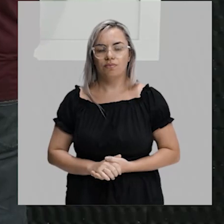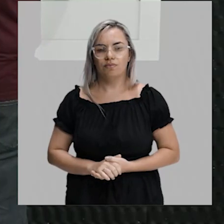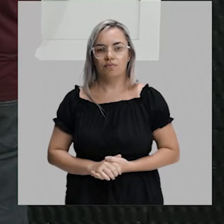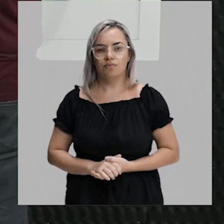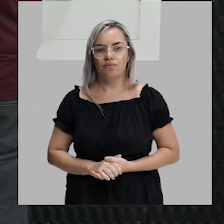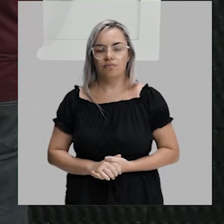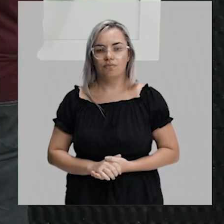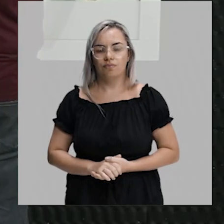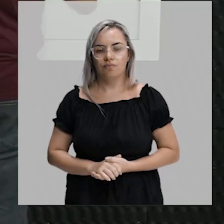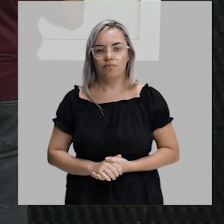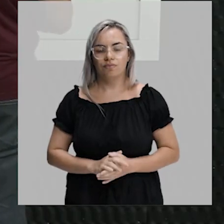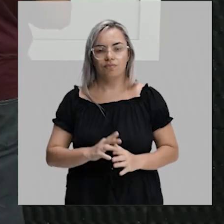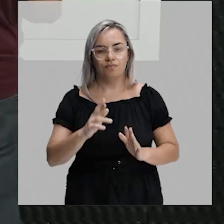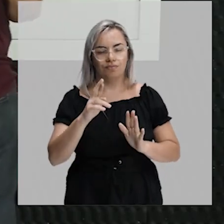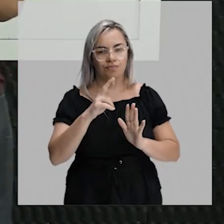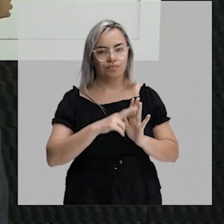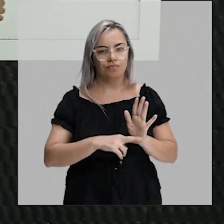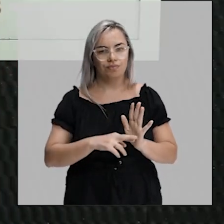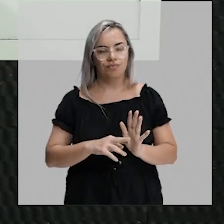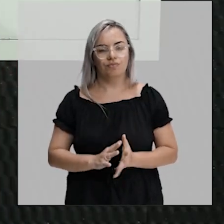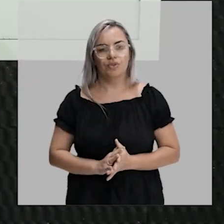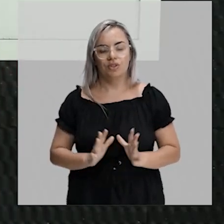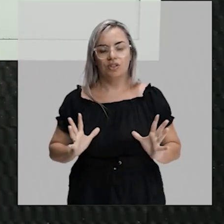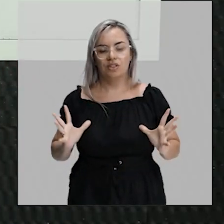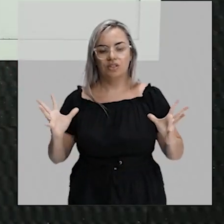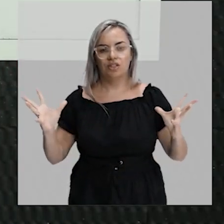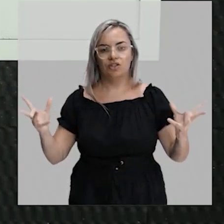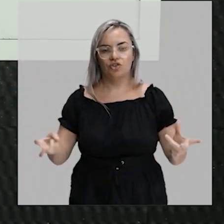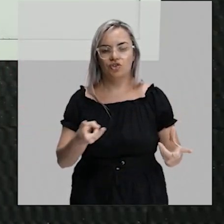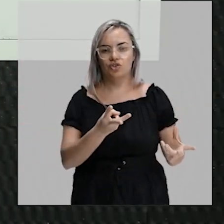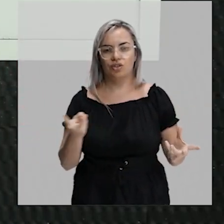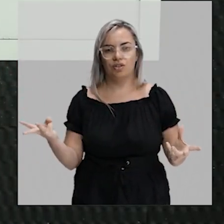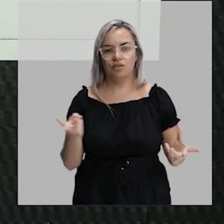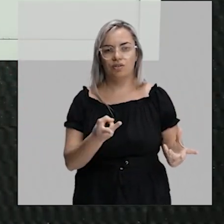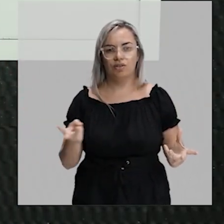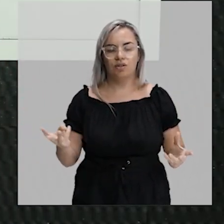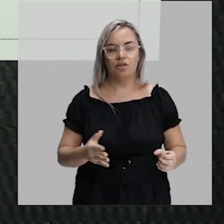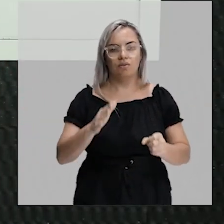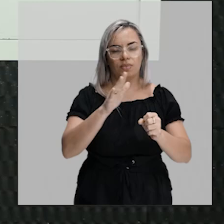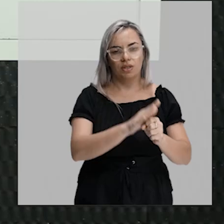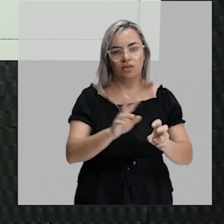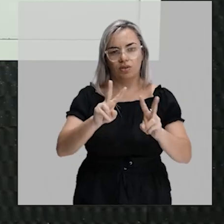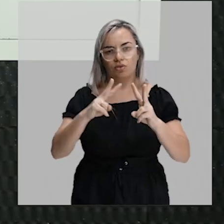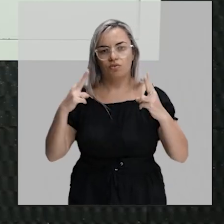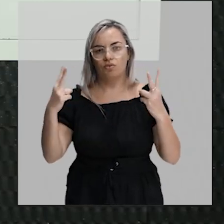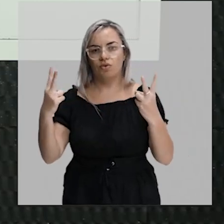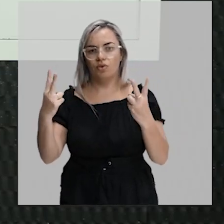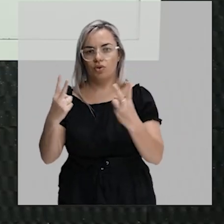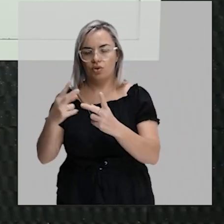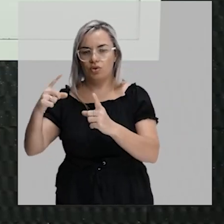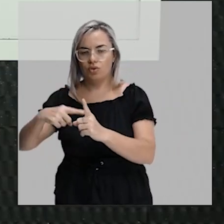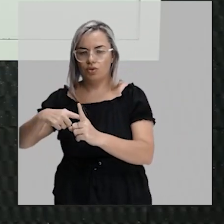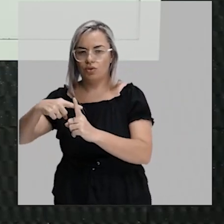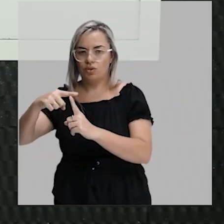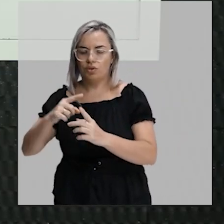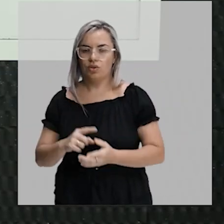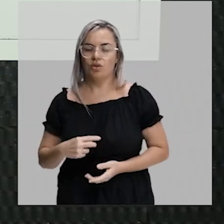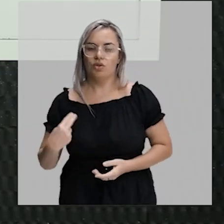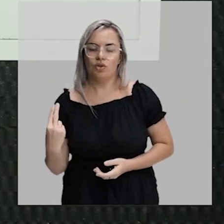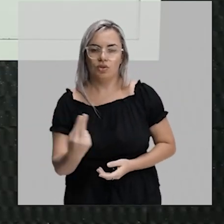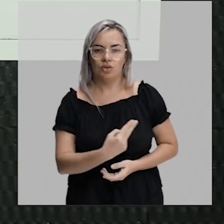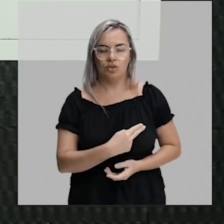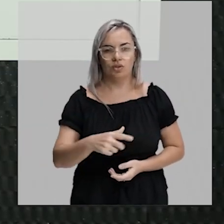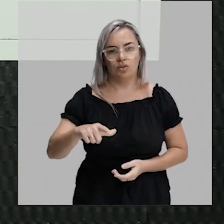dos gases. Ok? Então, nós temos a equação de Clapeyron, que vai